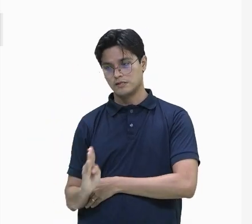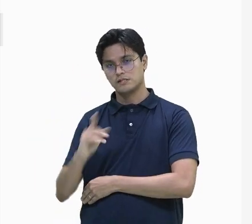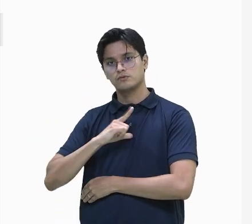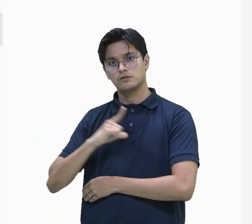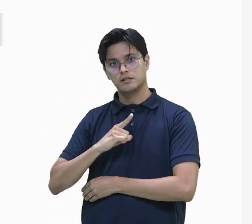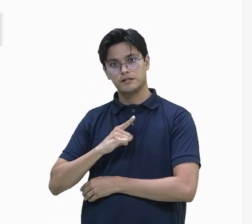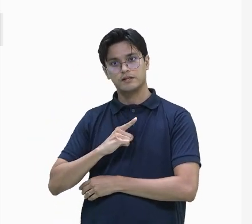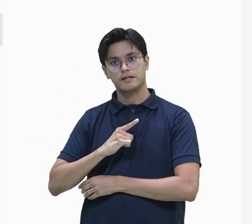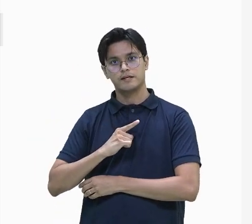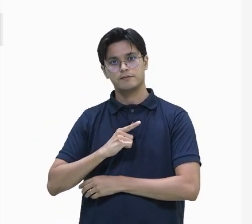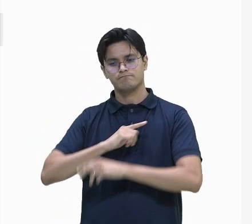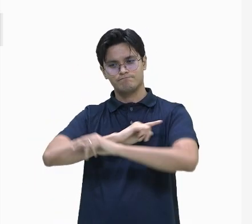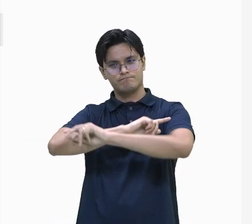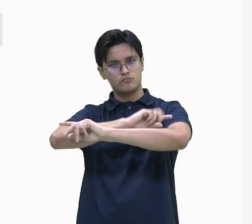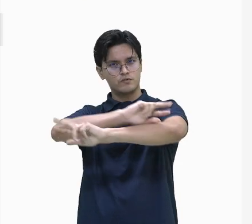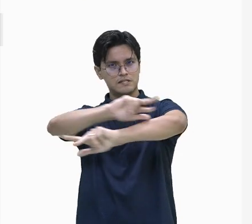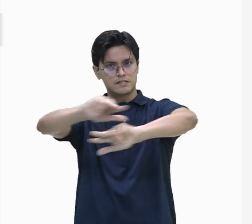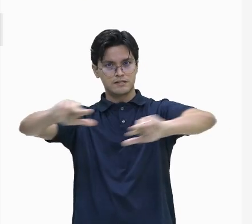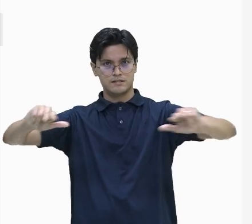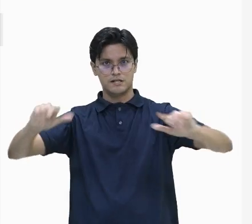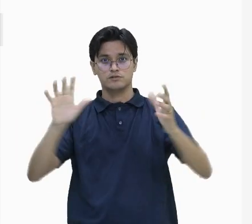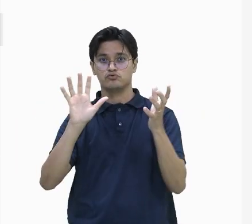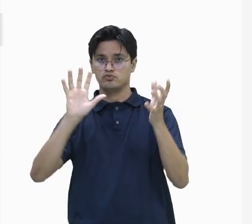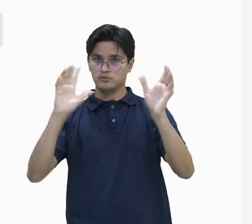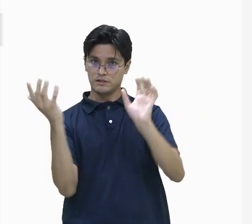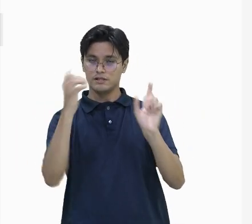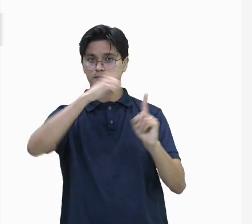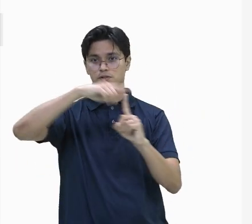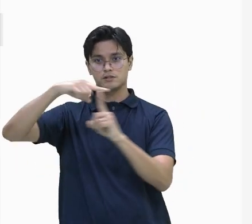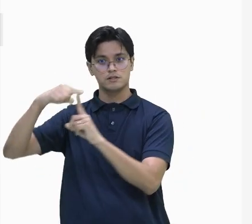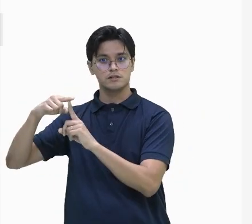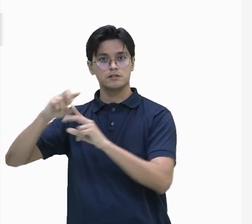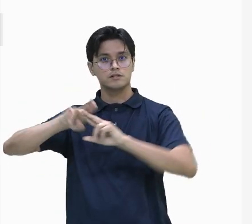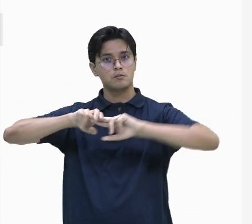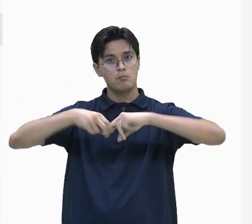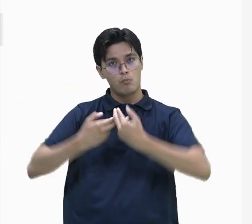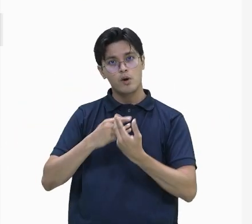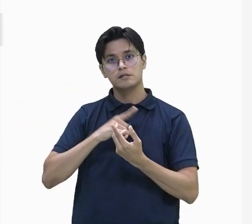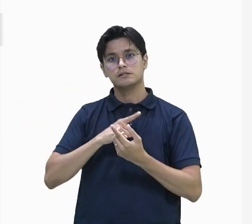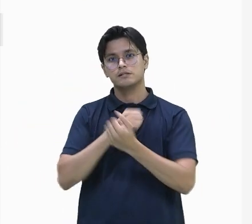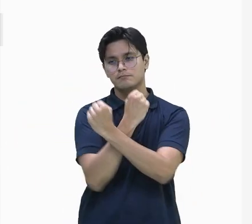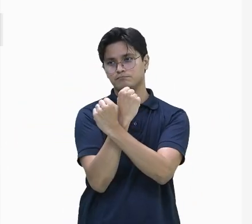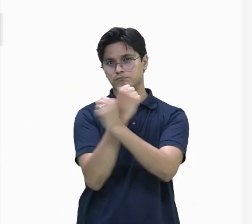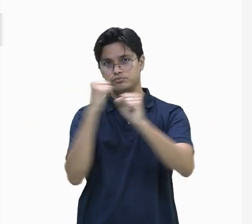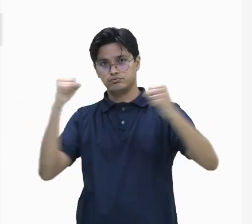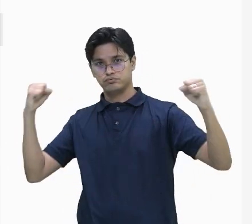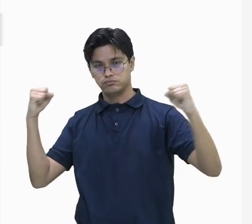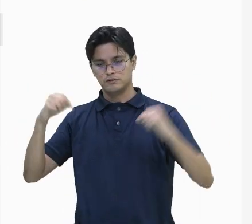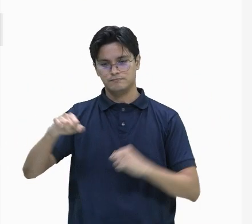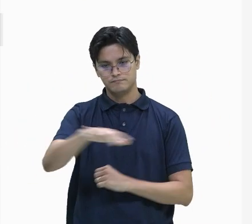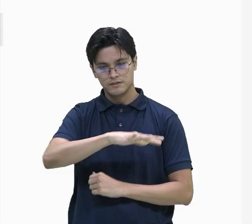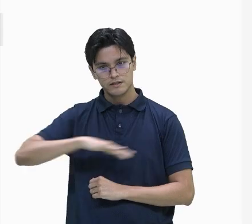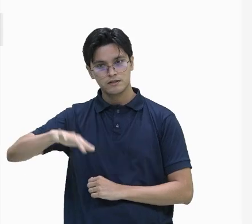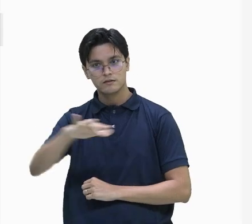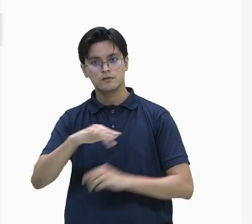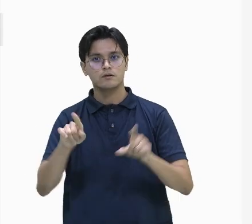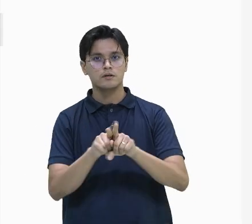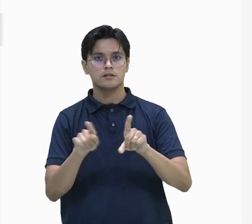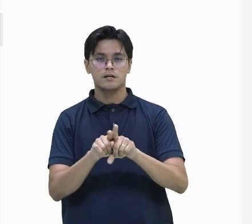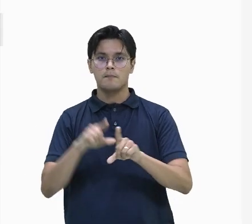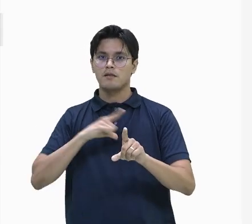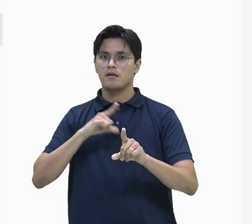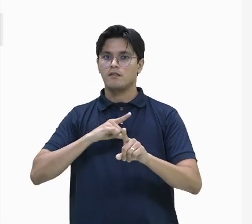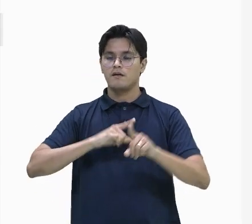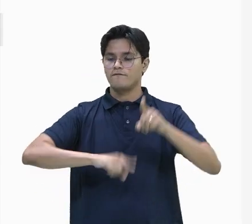grande diversidade de climas, devido à sua vasta extensão territorial e variações